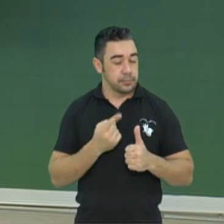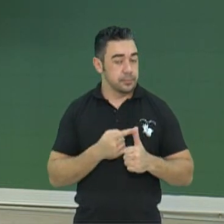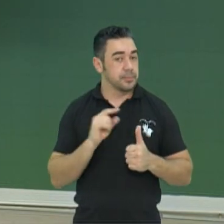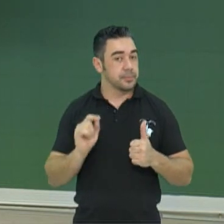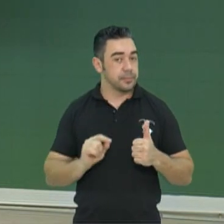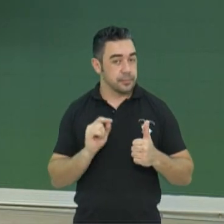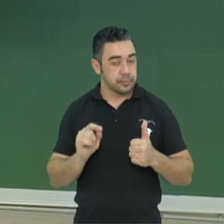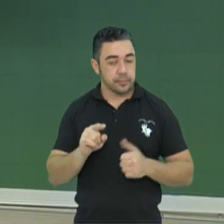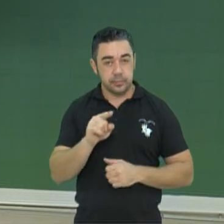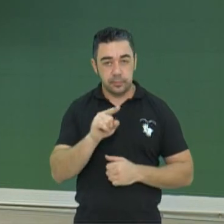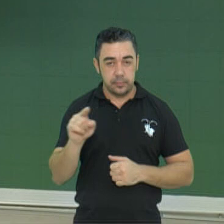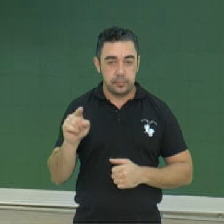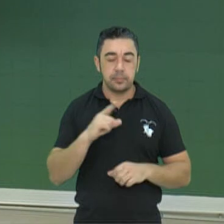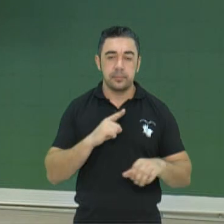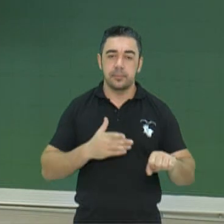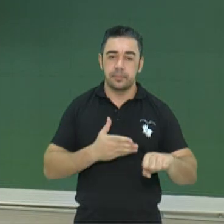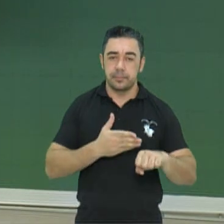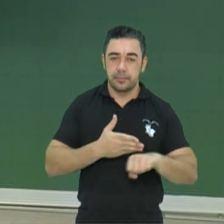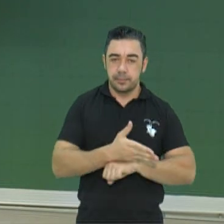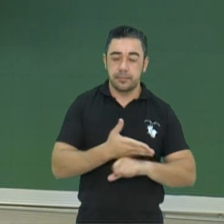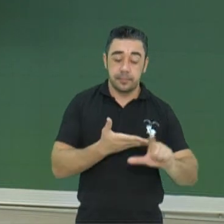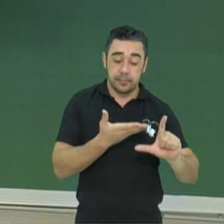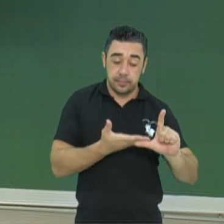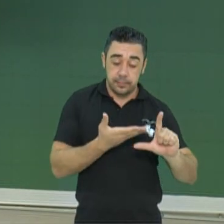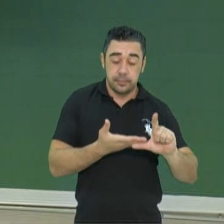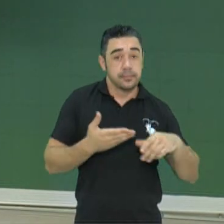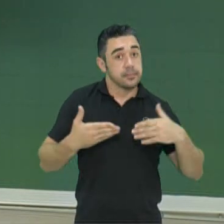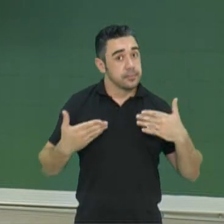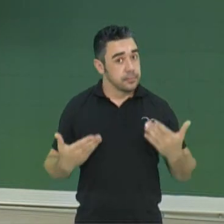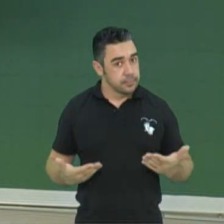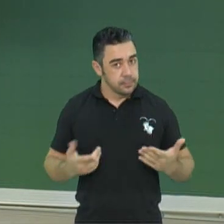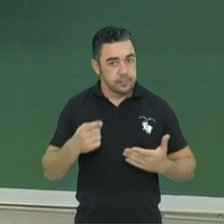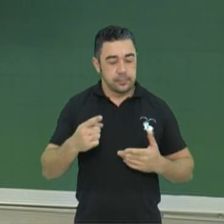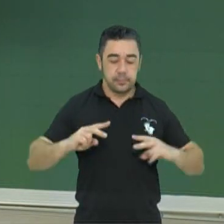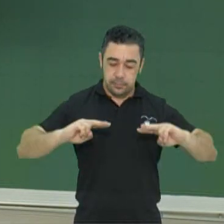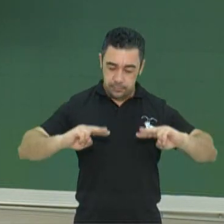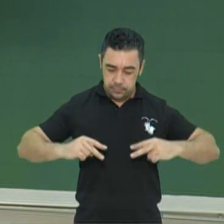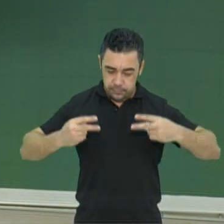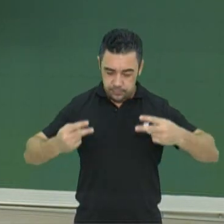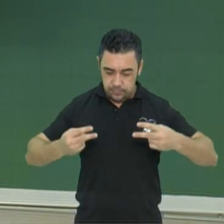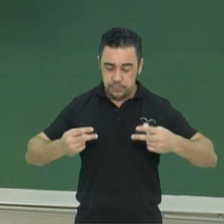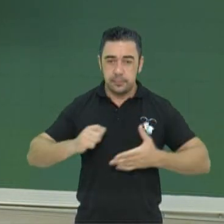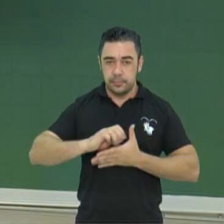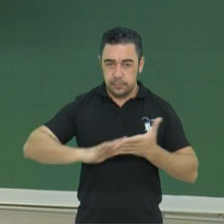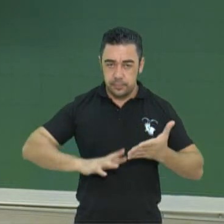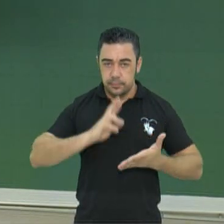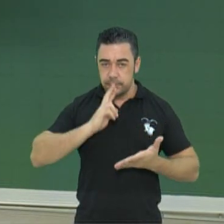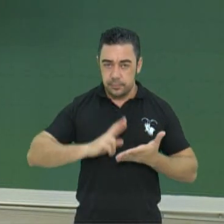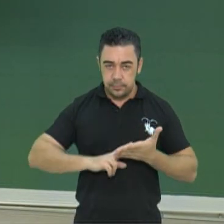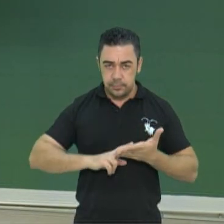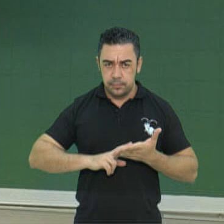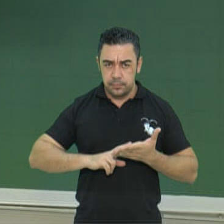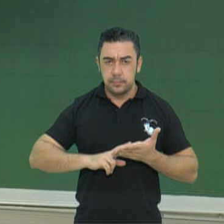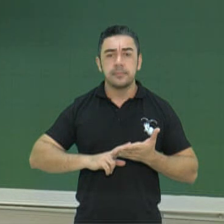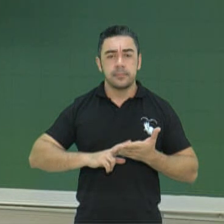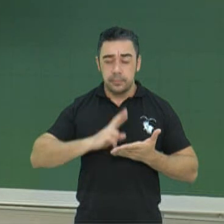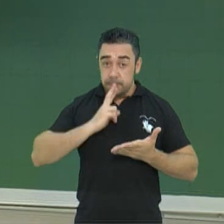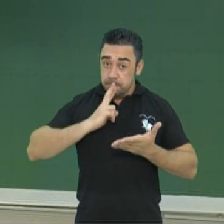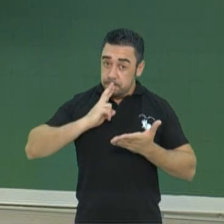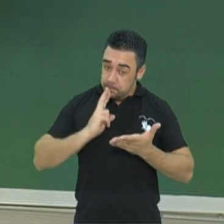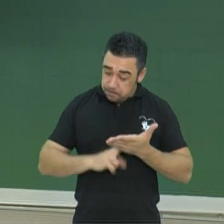respeito aos alunos que têm acesso ao Classroom. Então, clique no link da atividade, mas não engane o professor.